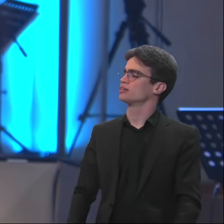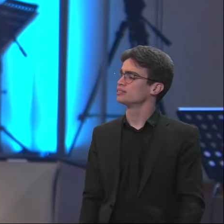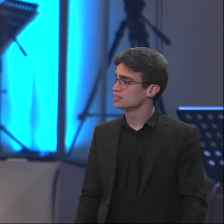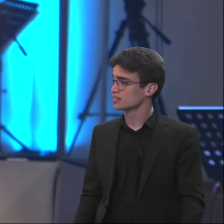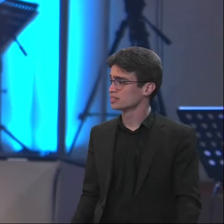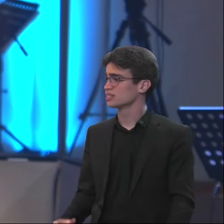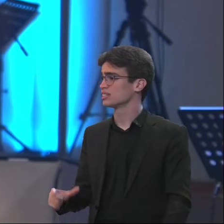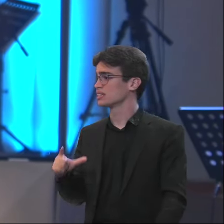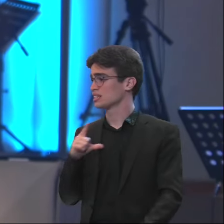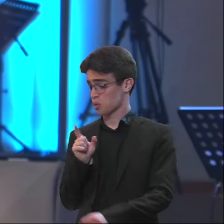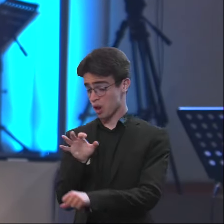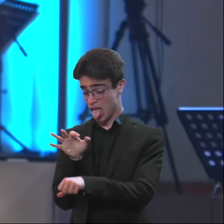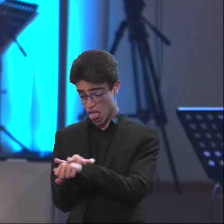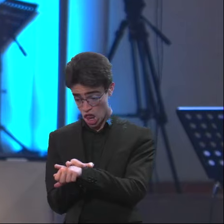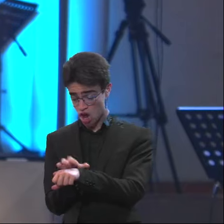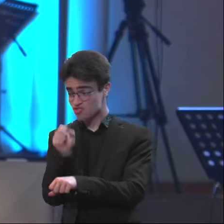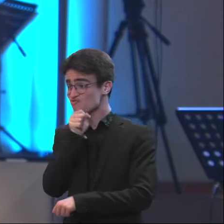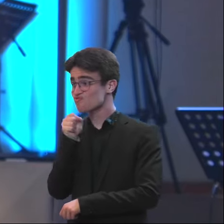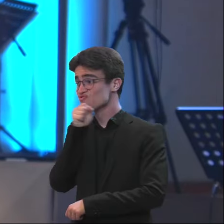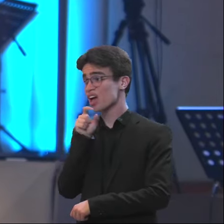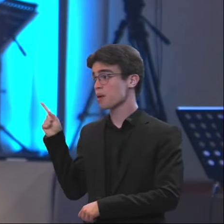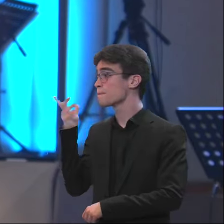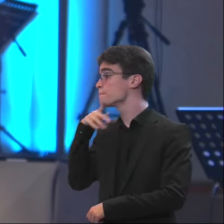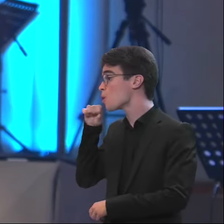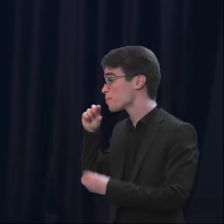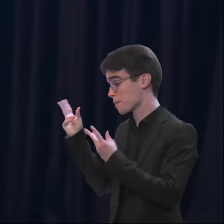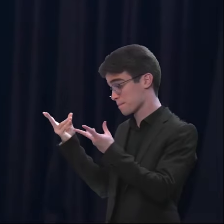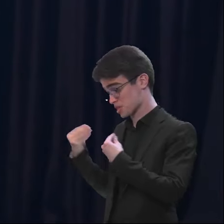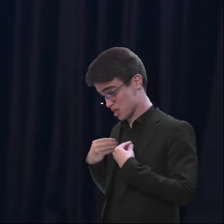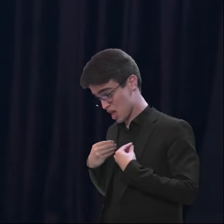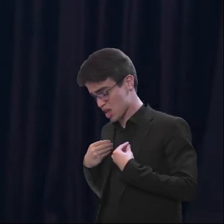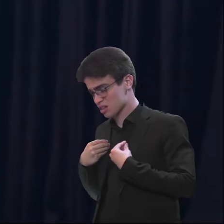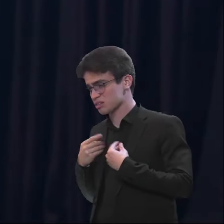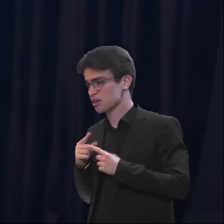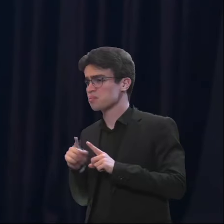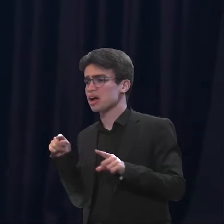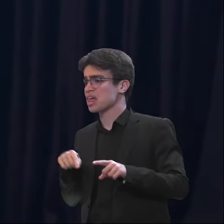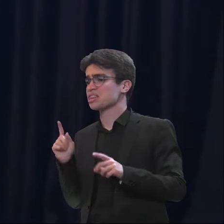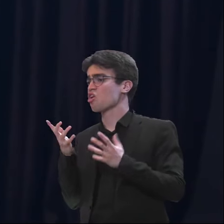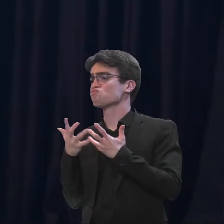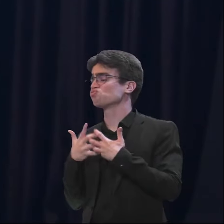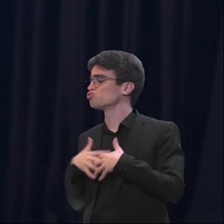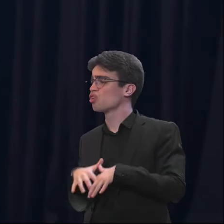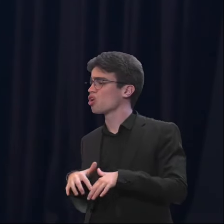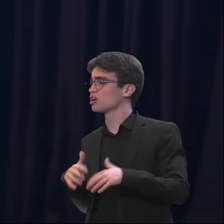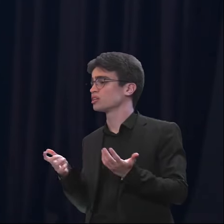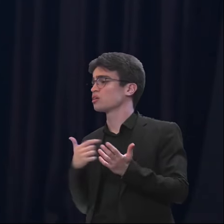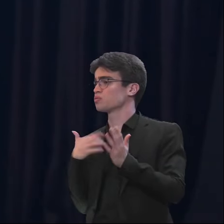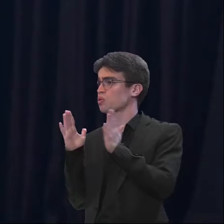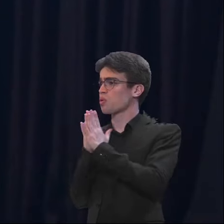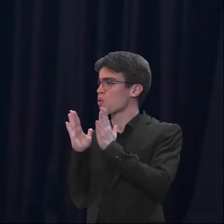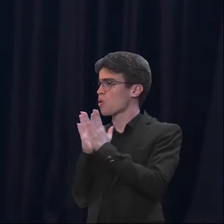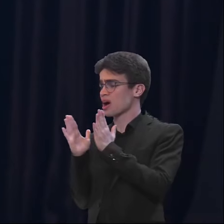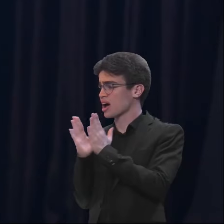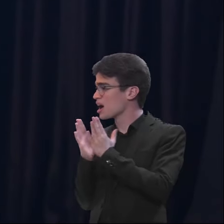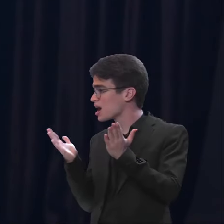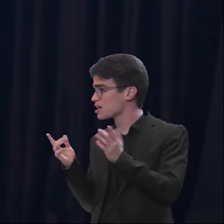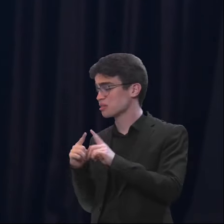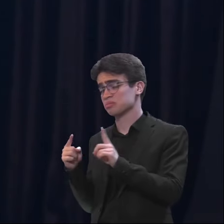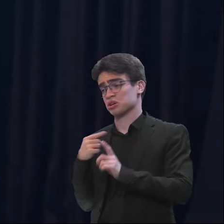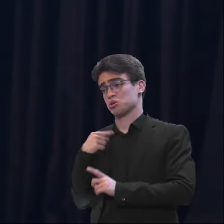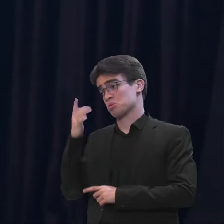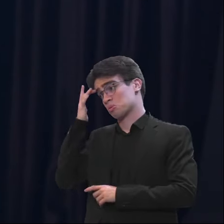tem um relógio velho que o meu pai me deu, mas ele não funciona mais. Eu estava orando por essa conversa, e eu não sei por